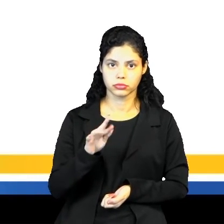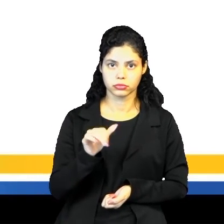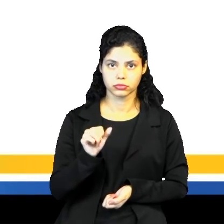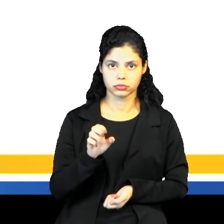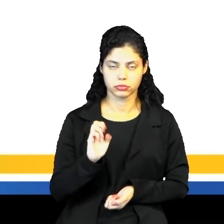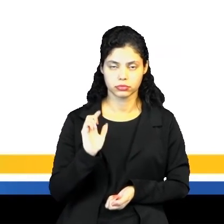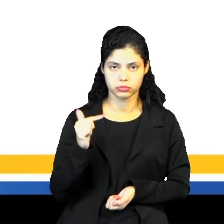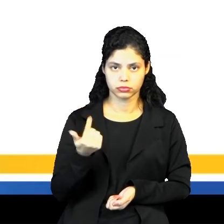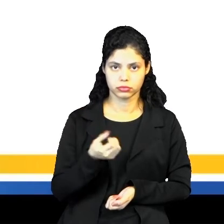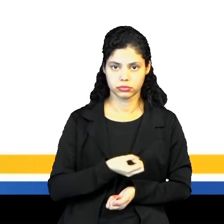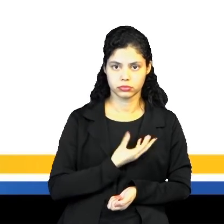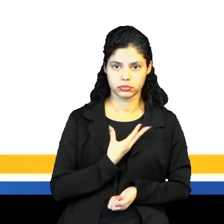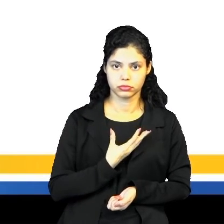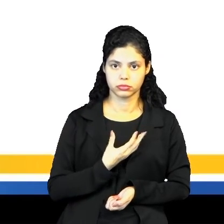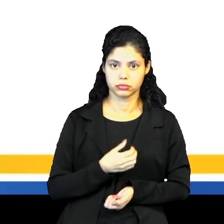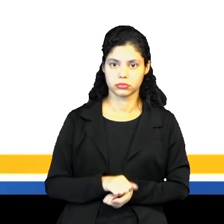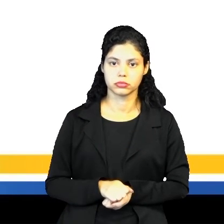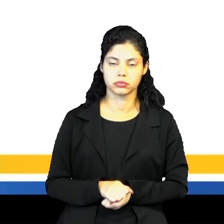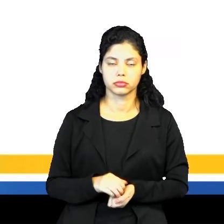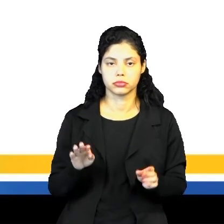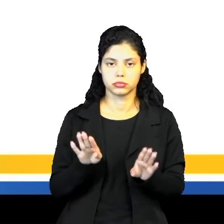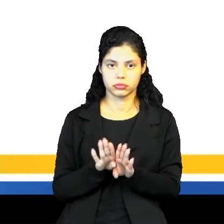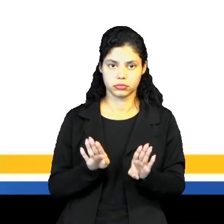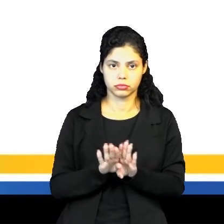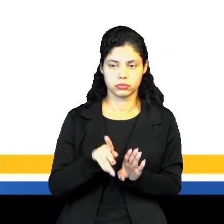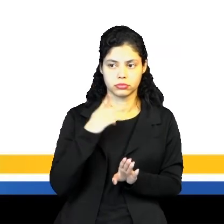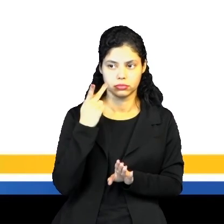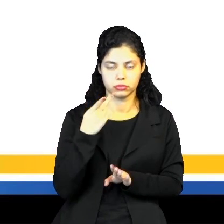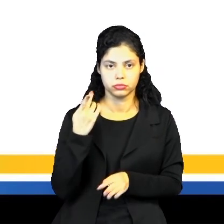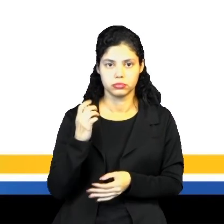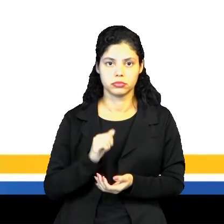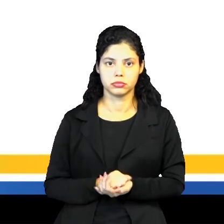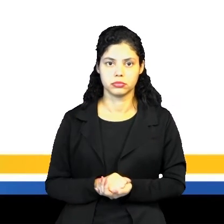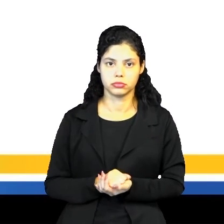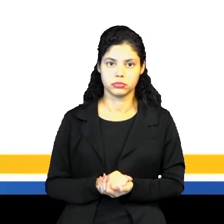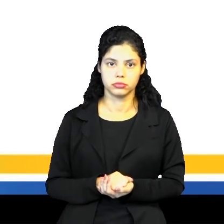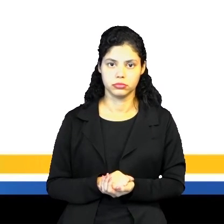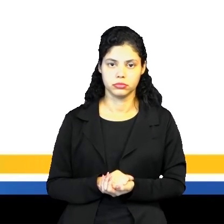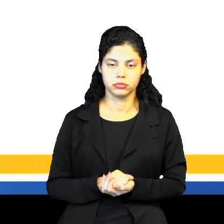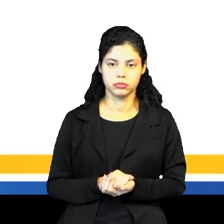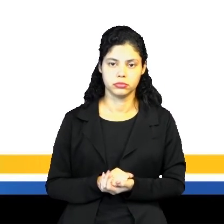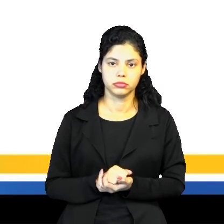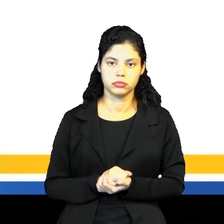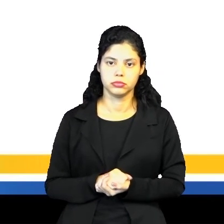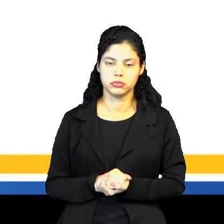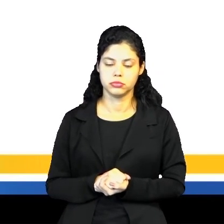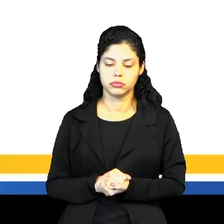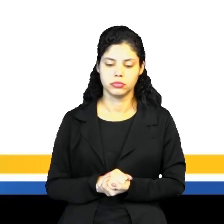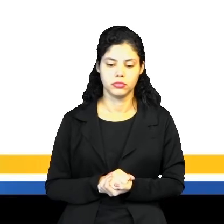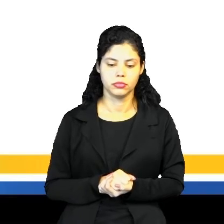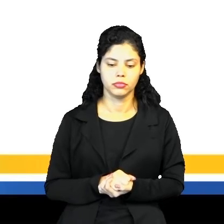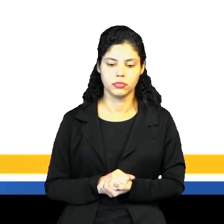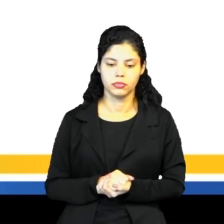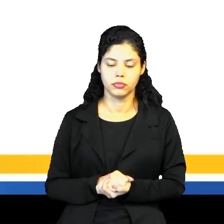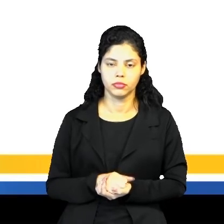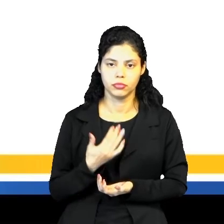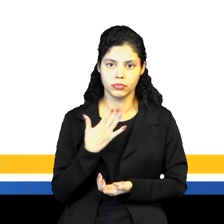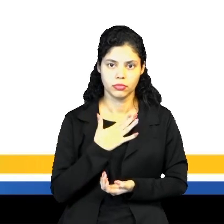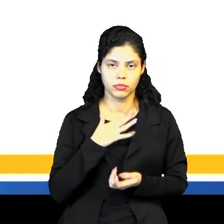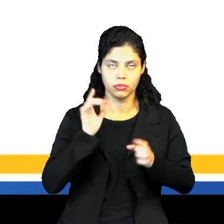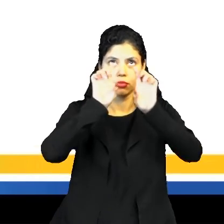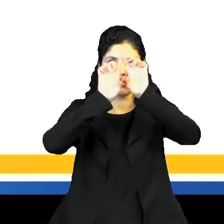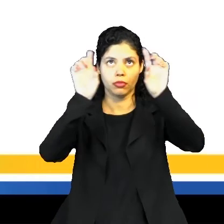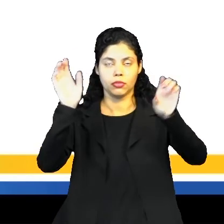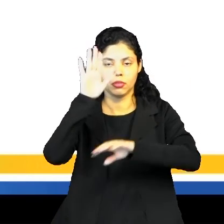poema, né? E aí ele também vai falando, ó, em mi cielo al crepúsculo eres como una nube, ou seja, no meu céu,